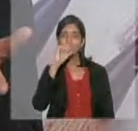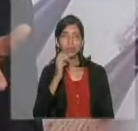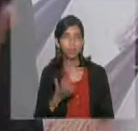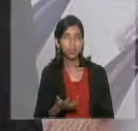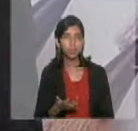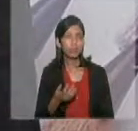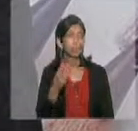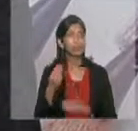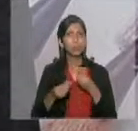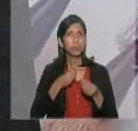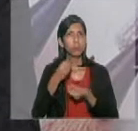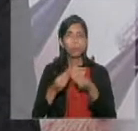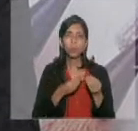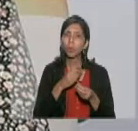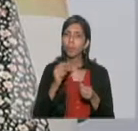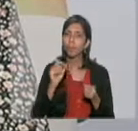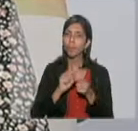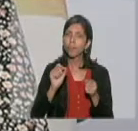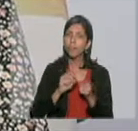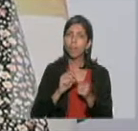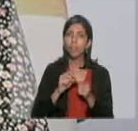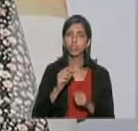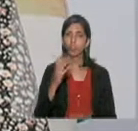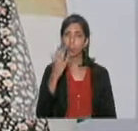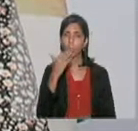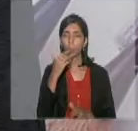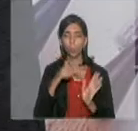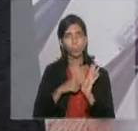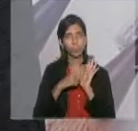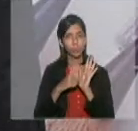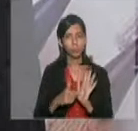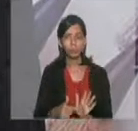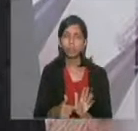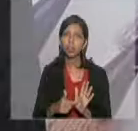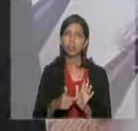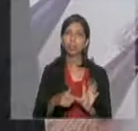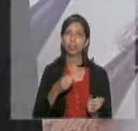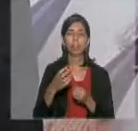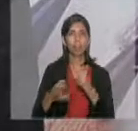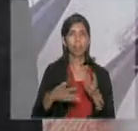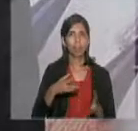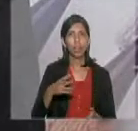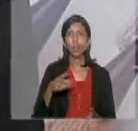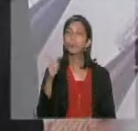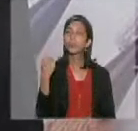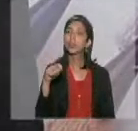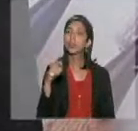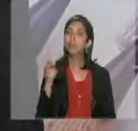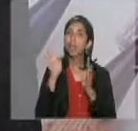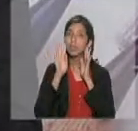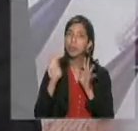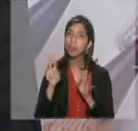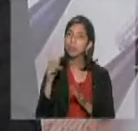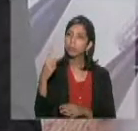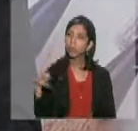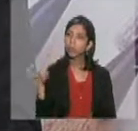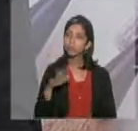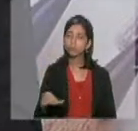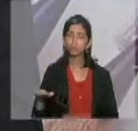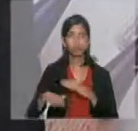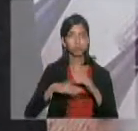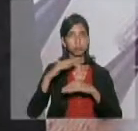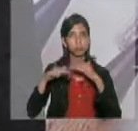não é isso? E como é que deve ser essa apresentação? Essa apresentação ela deve levar em conta o desenvolvimento da